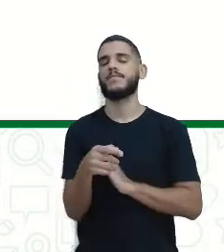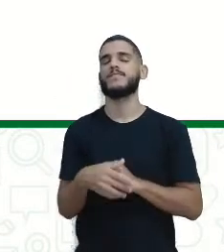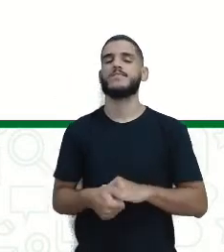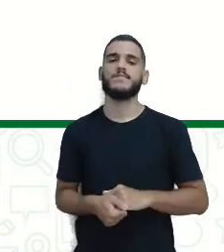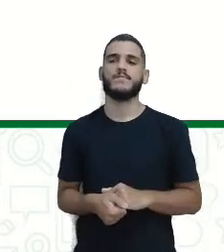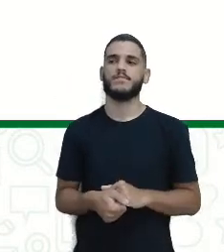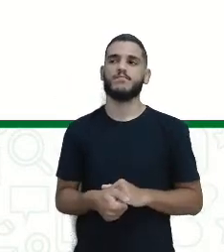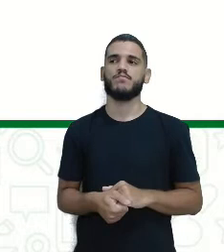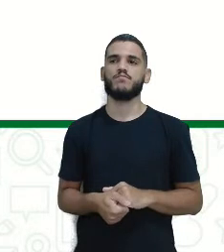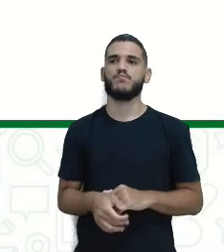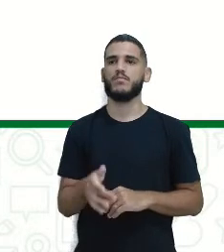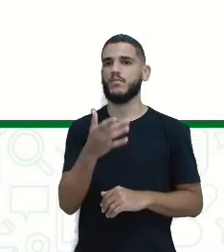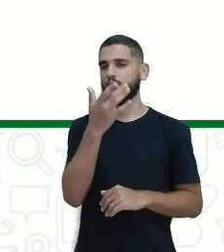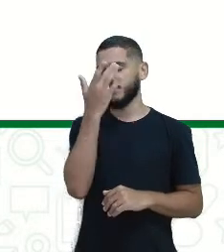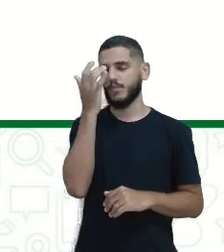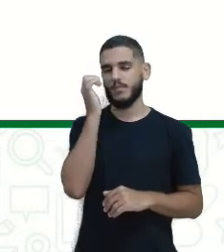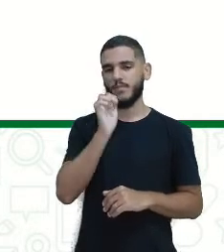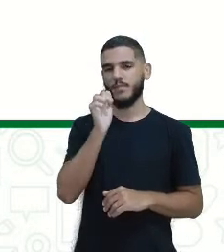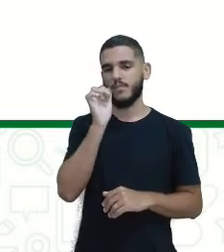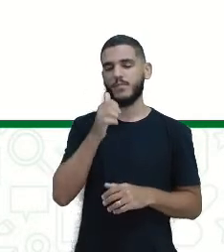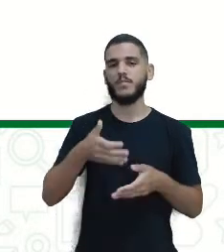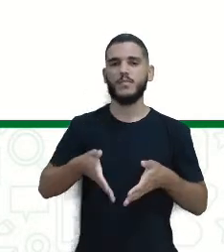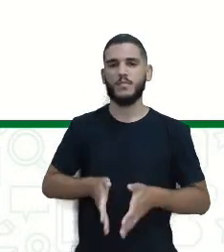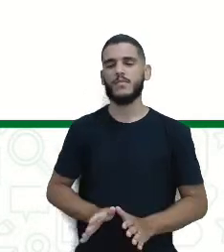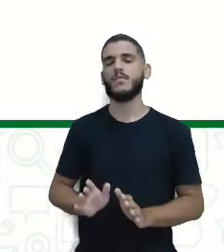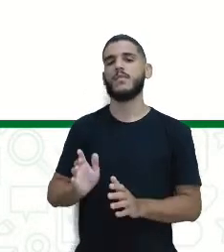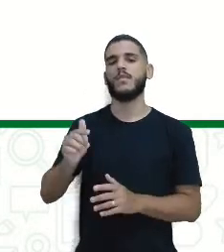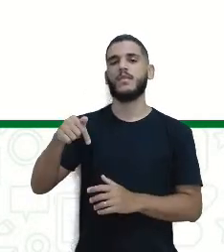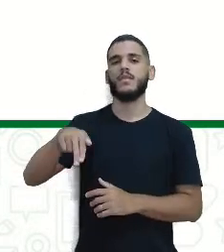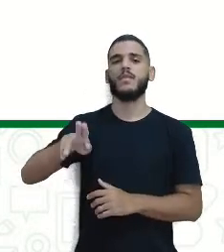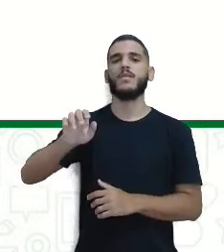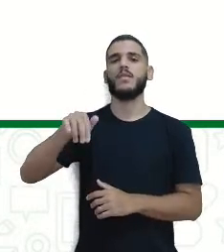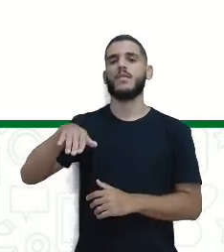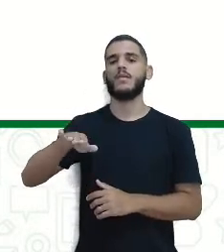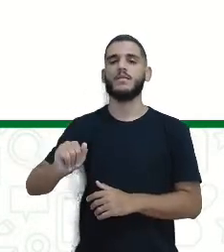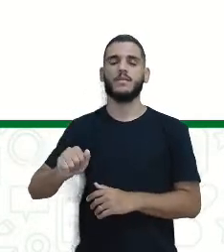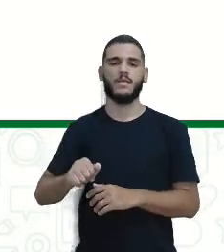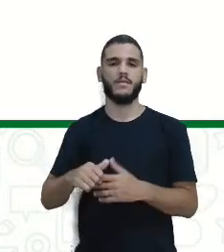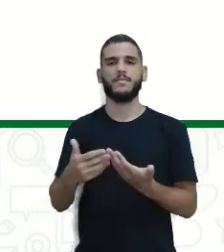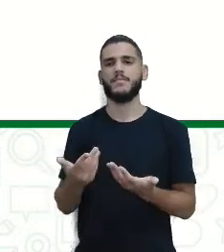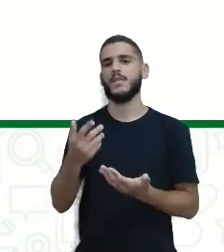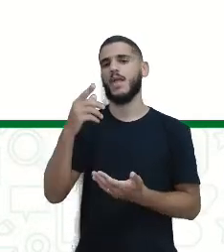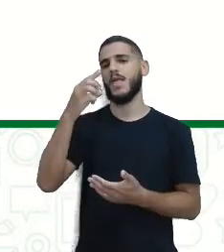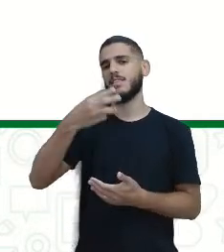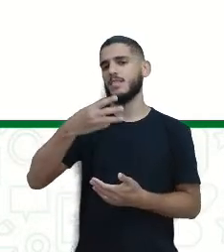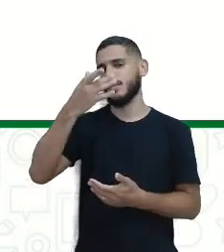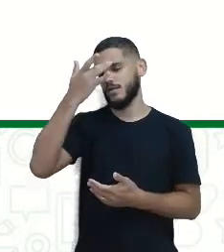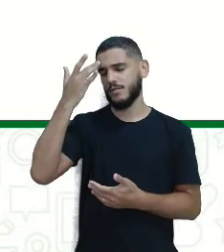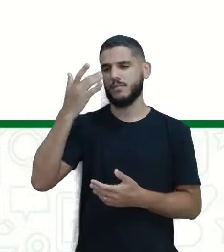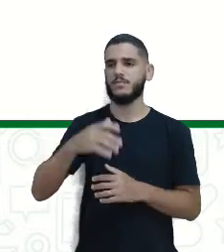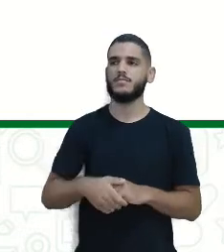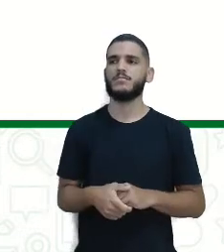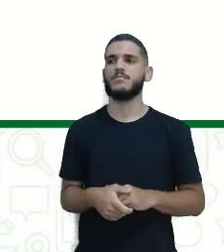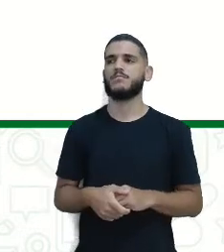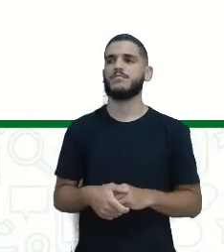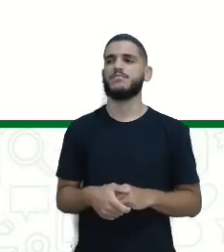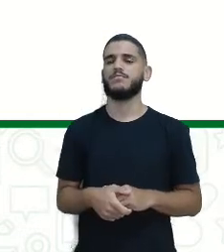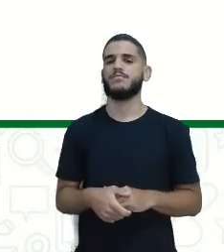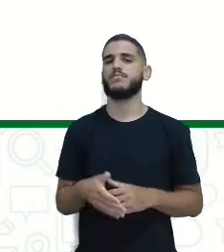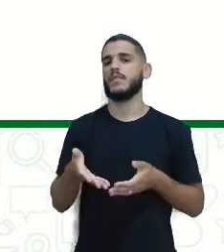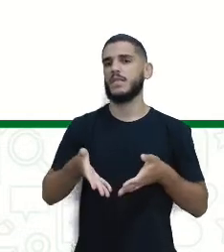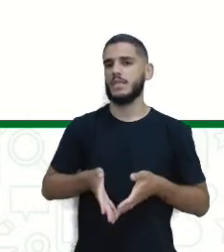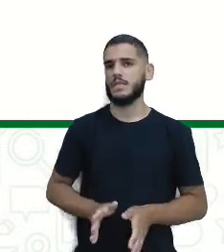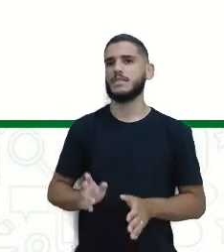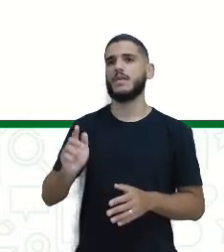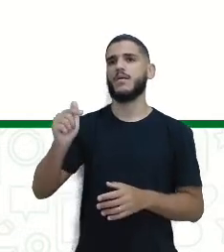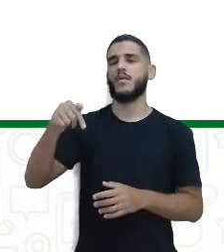assim, ela nasceu no Quênia, quem é essa ela que eu estou dizendo? Quem é essa terceira pessoa? Ela nasceu